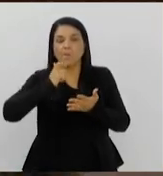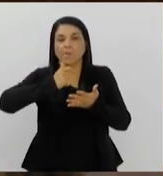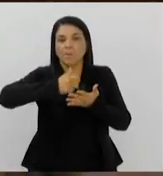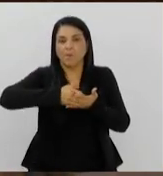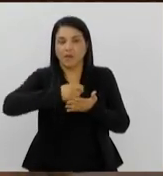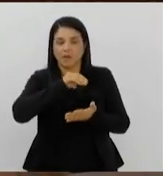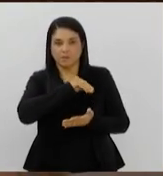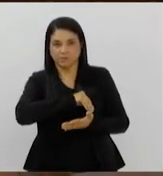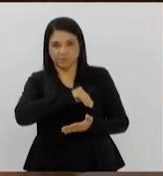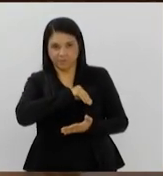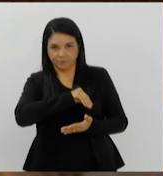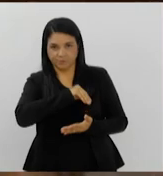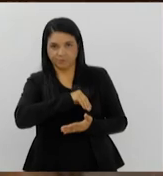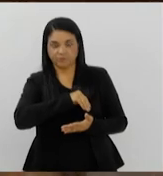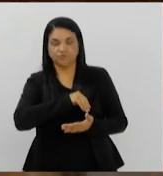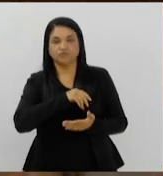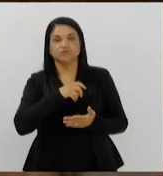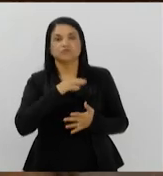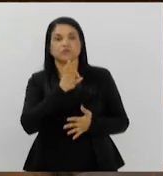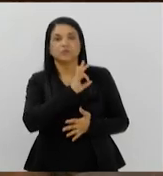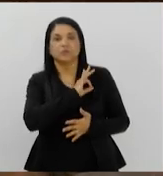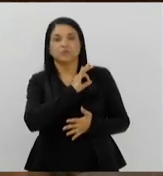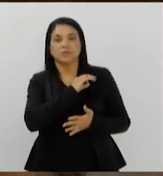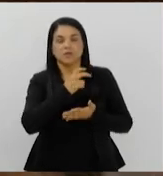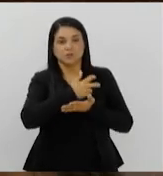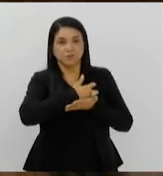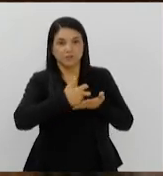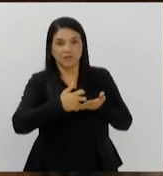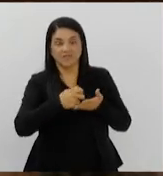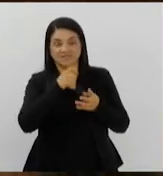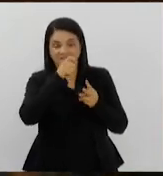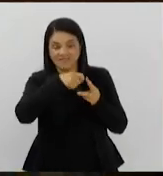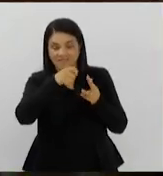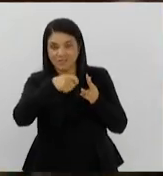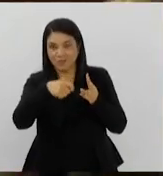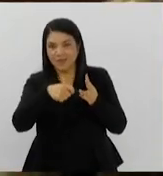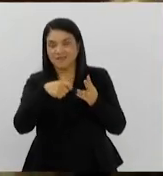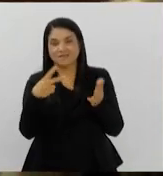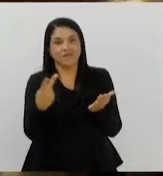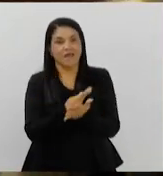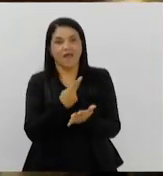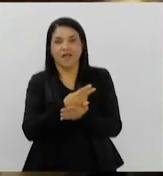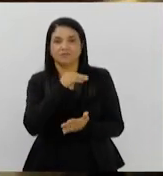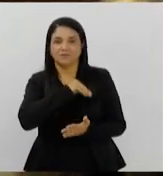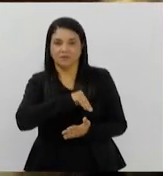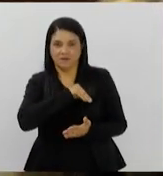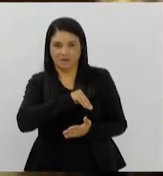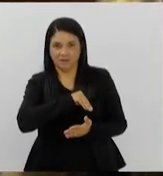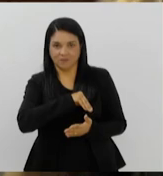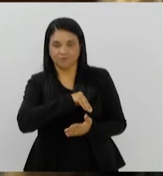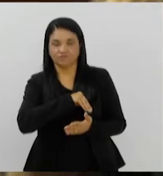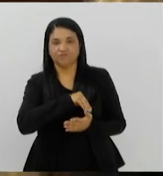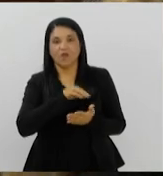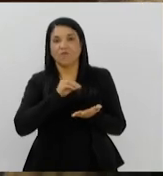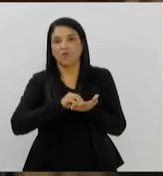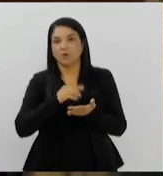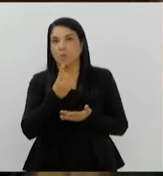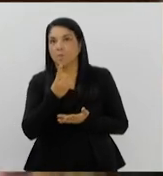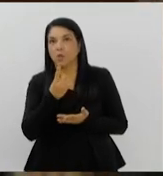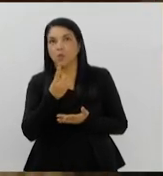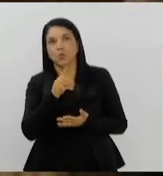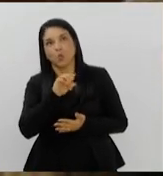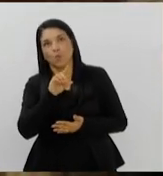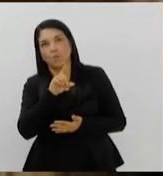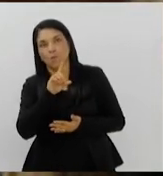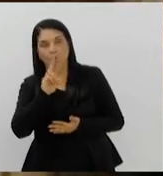dos policiais penais no projeto de segurança presente, que já é o terceiro mês que eles estão recebendo errado, e está fazendo falta R$ 1.000, R$ 1.200,